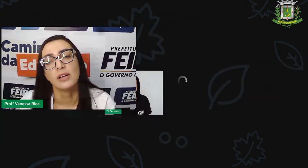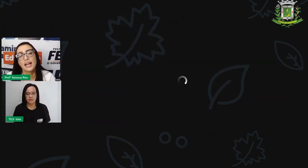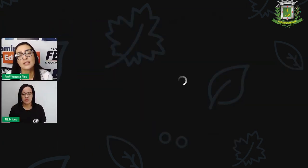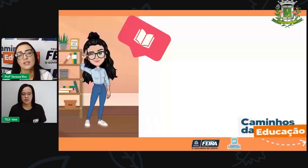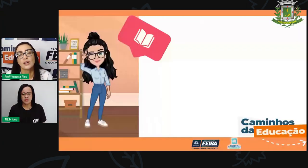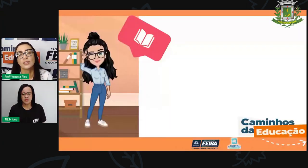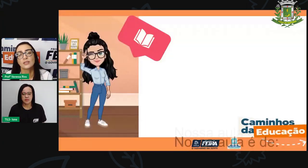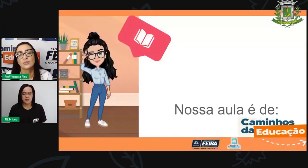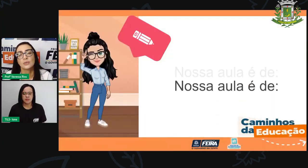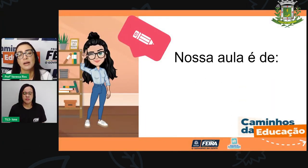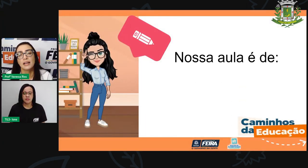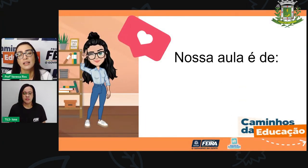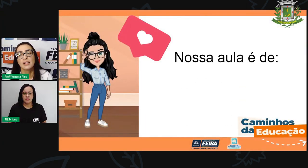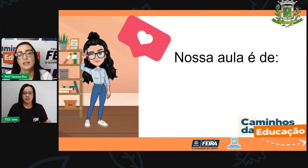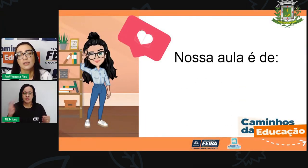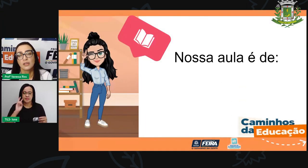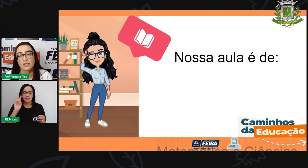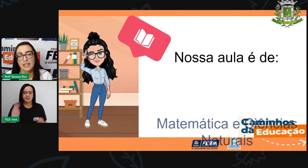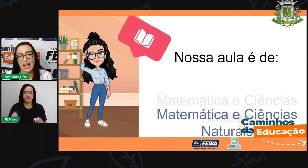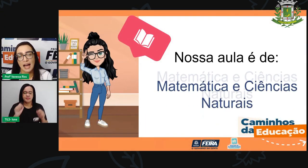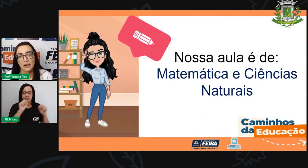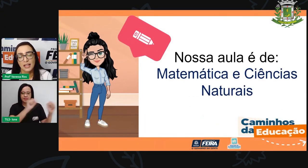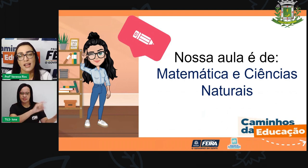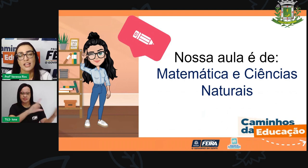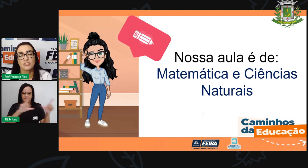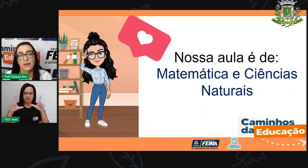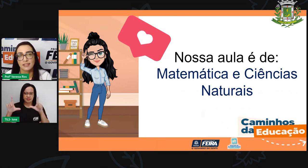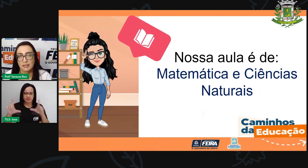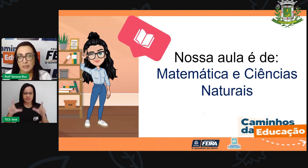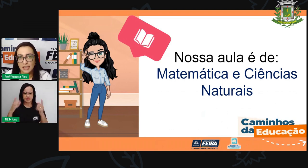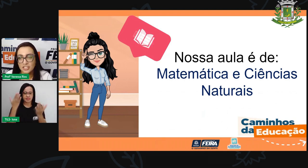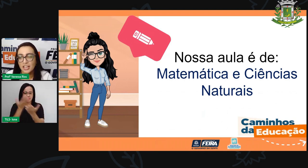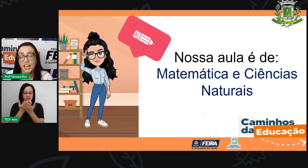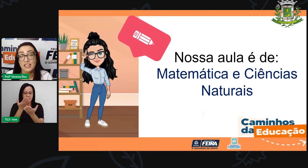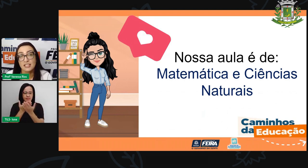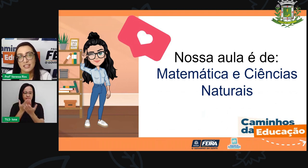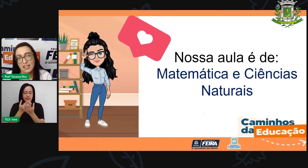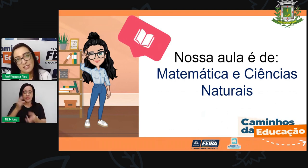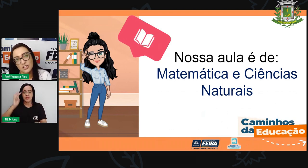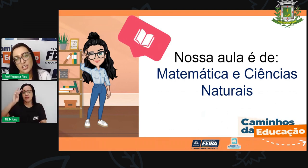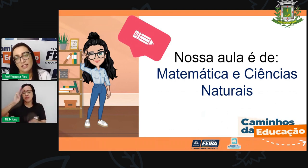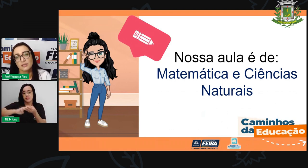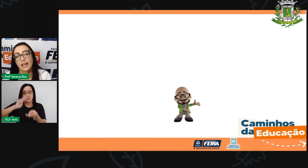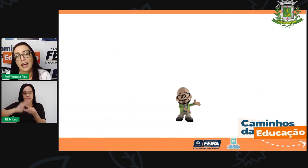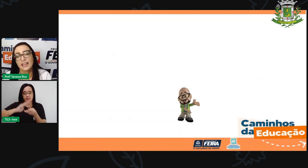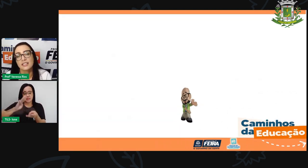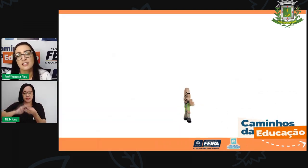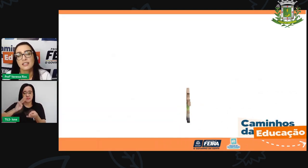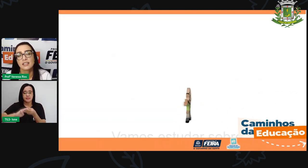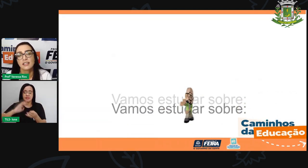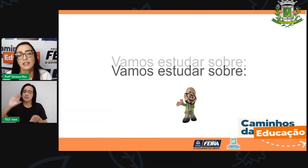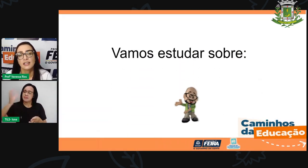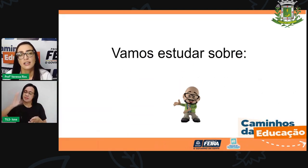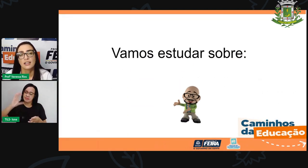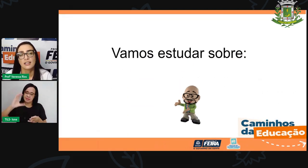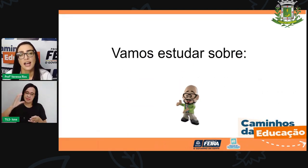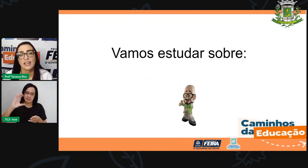Olha só, turma, nossa aula é de matemática e ciências naturais.